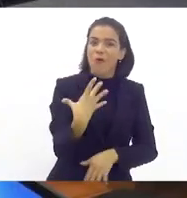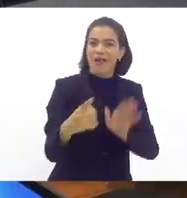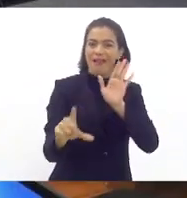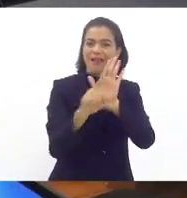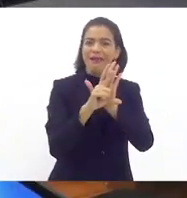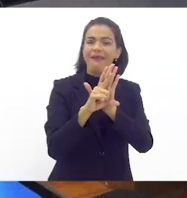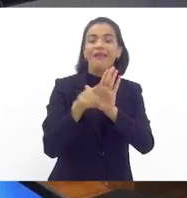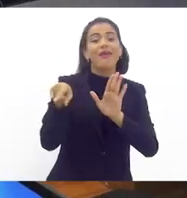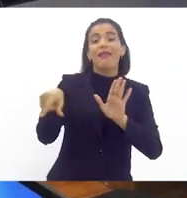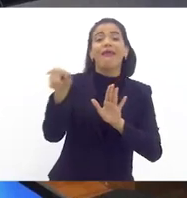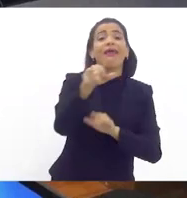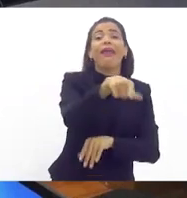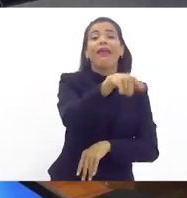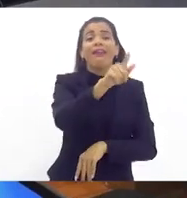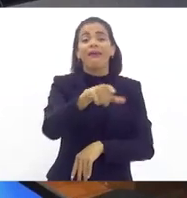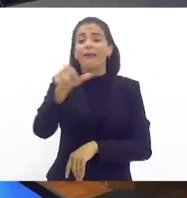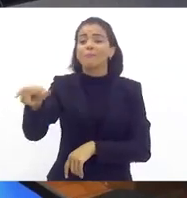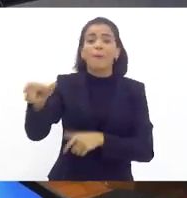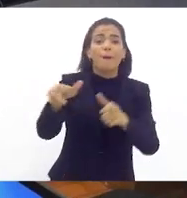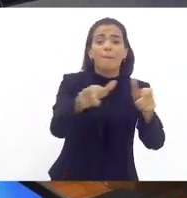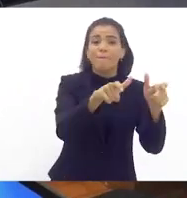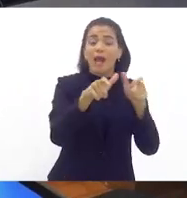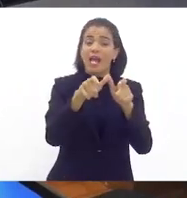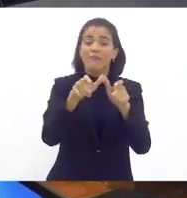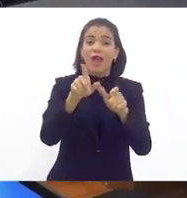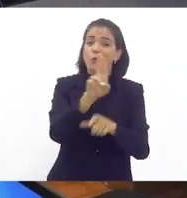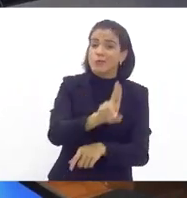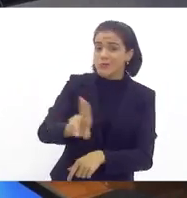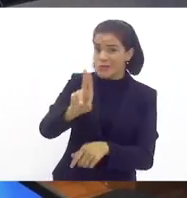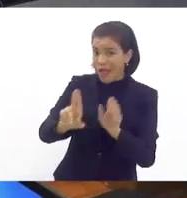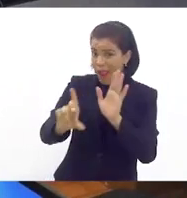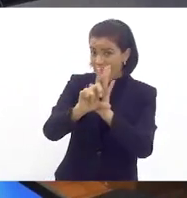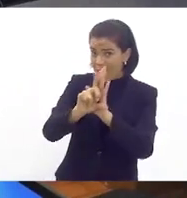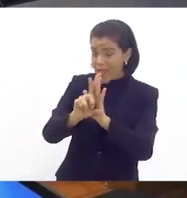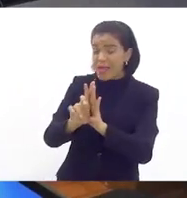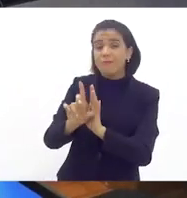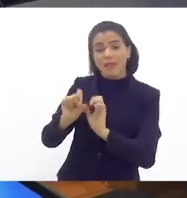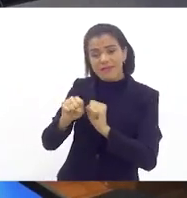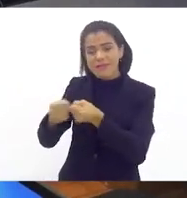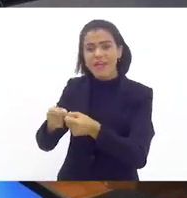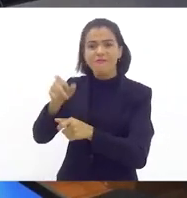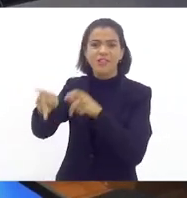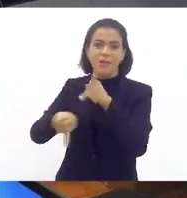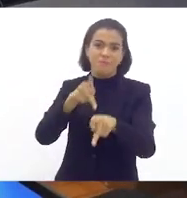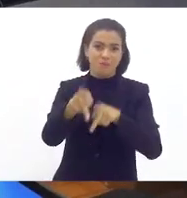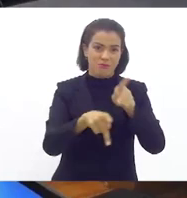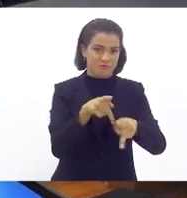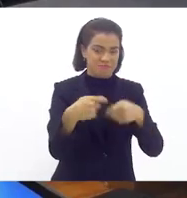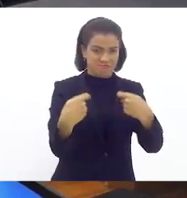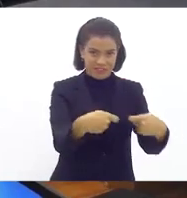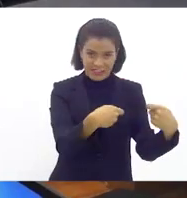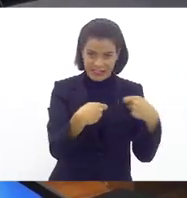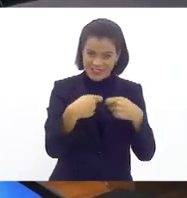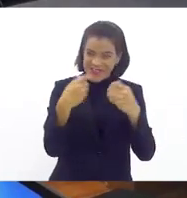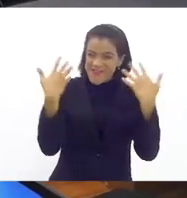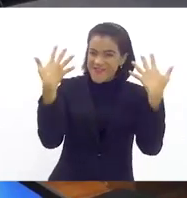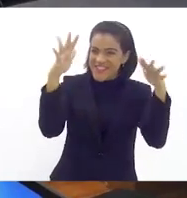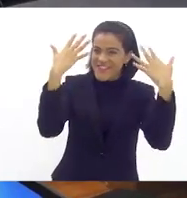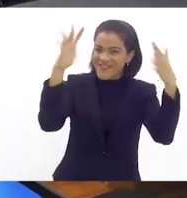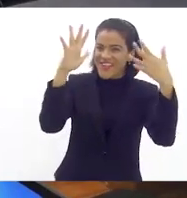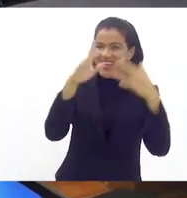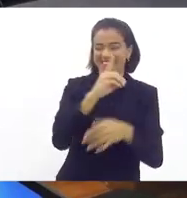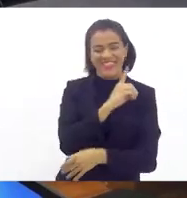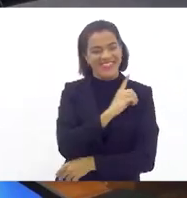usa essas leis para defender o povo que delas precisa. Viva sempre a nossa Defensoria.